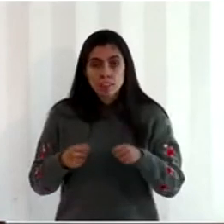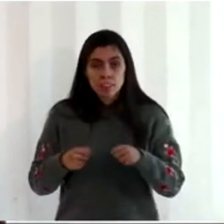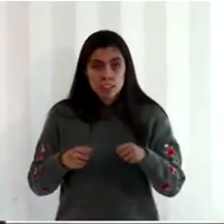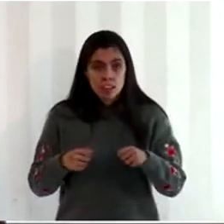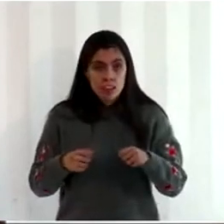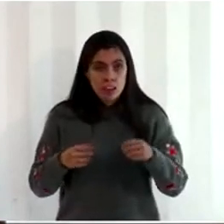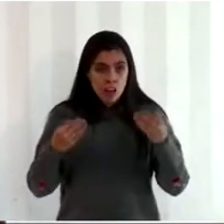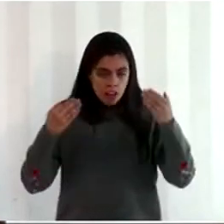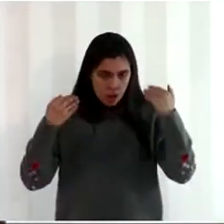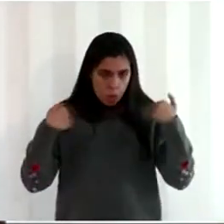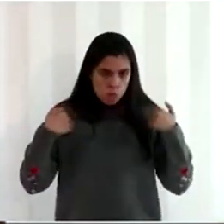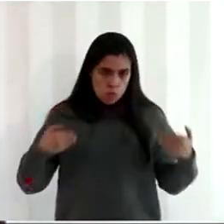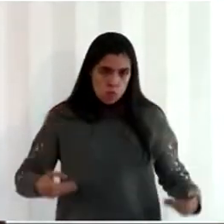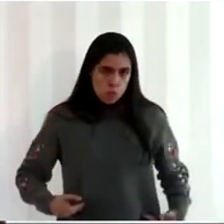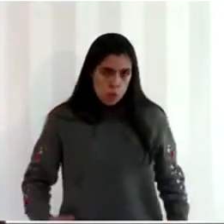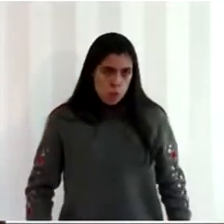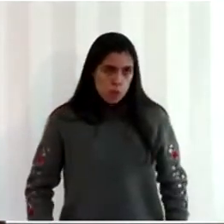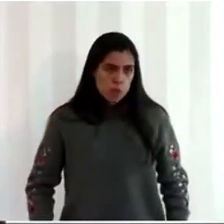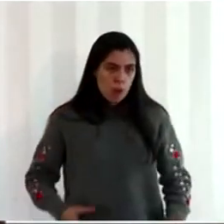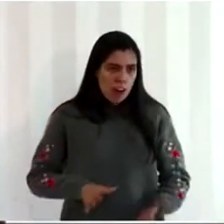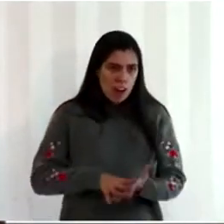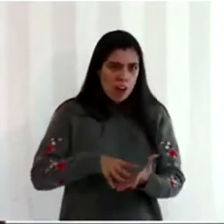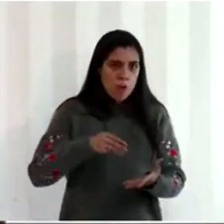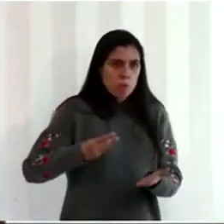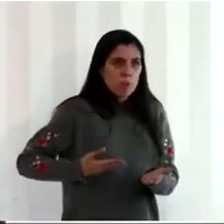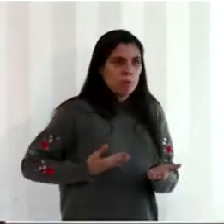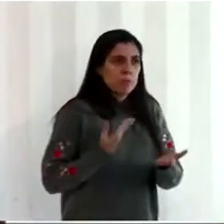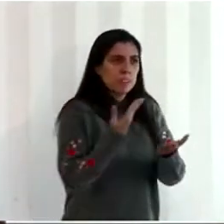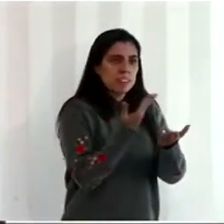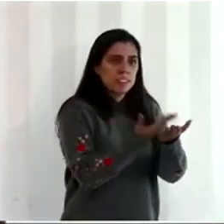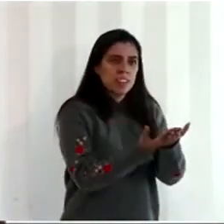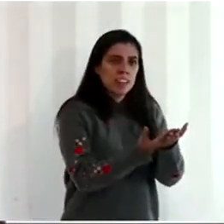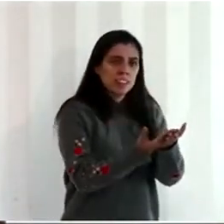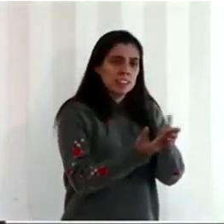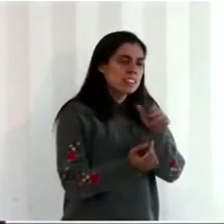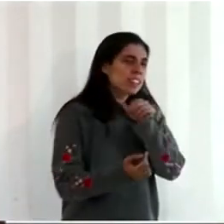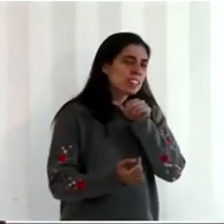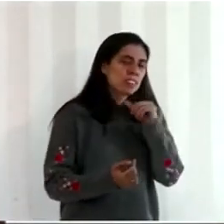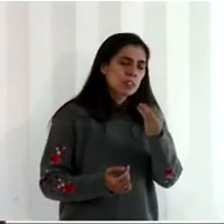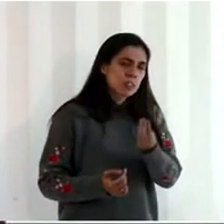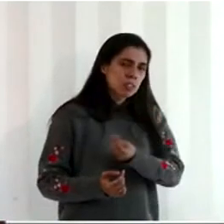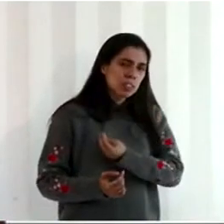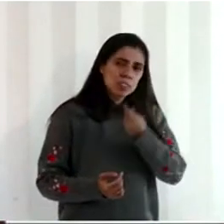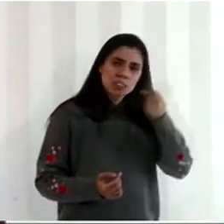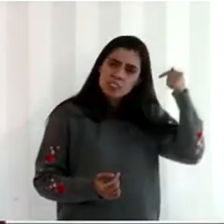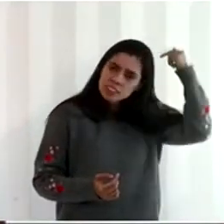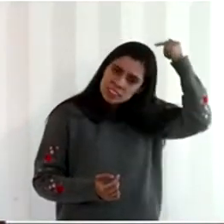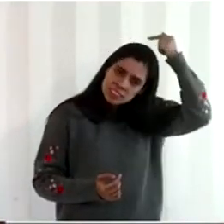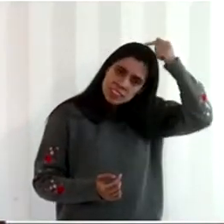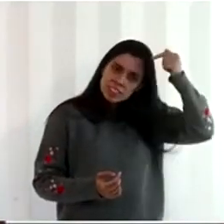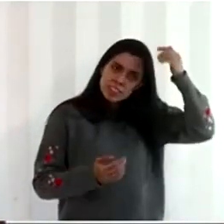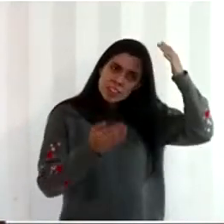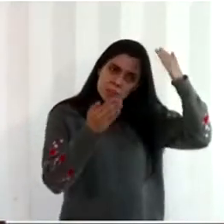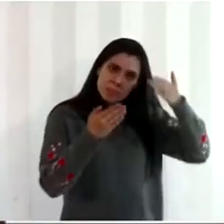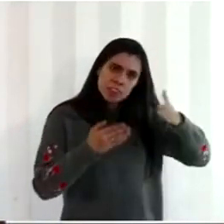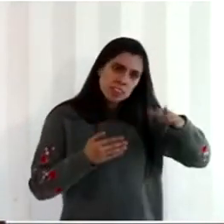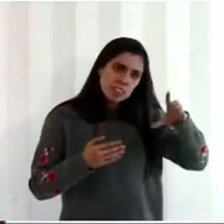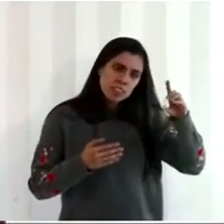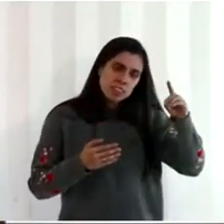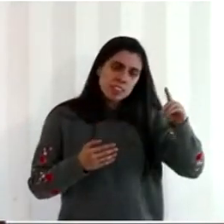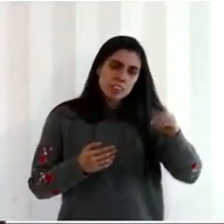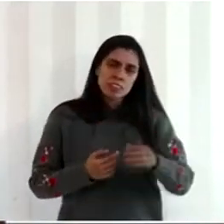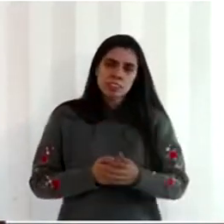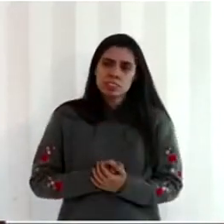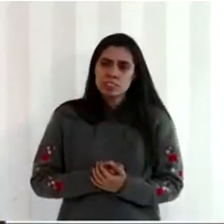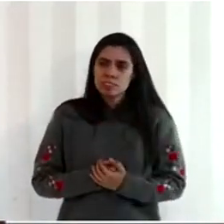por sacrifício vivo, santo e agradável a Deus, que é o vosso culto racional. E não vos conformeis com